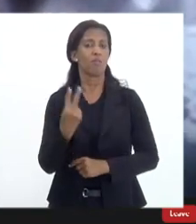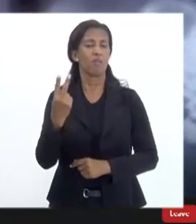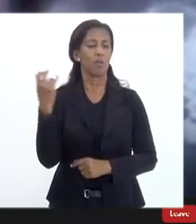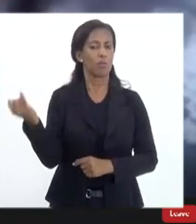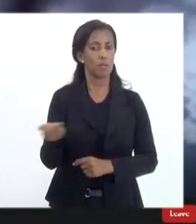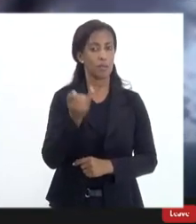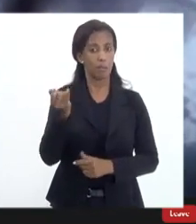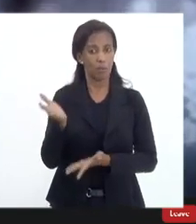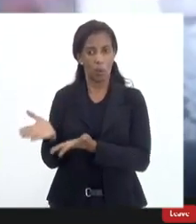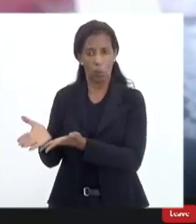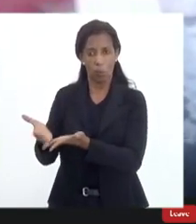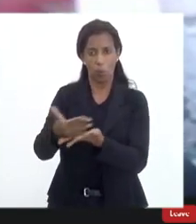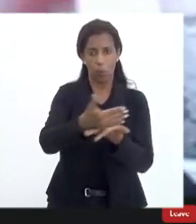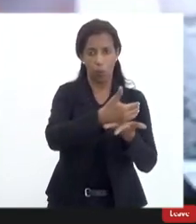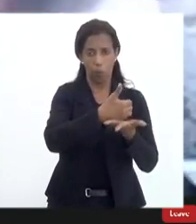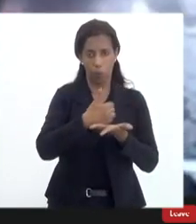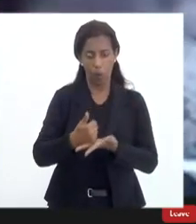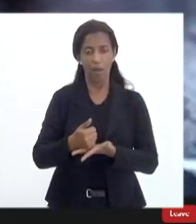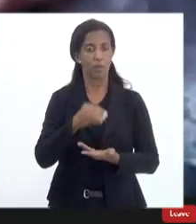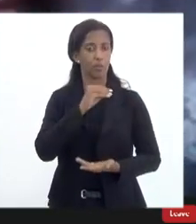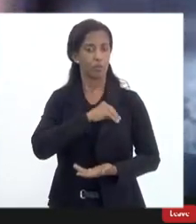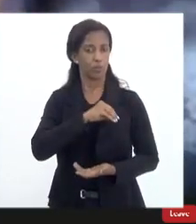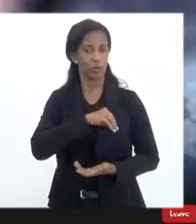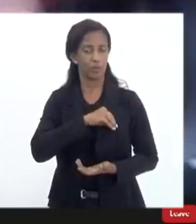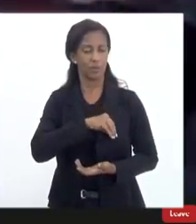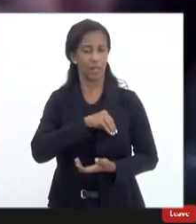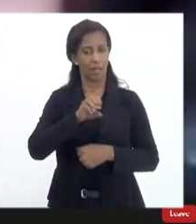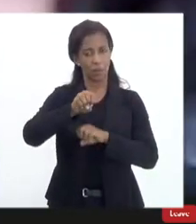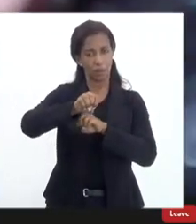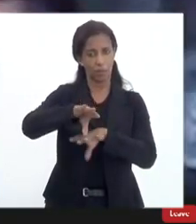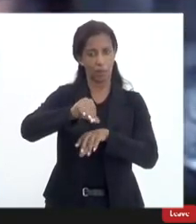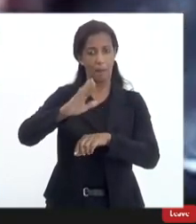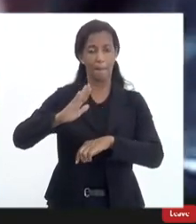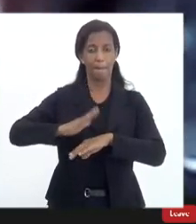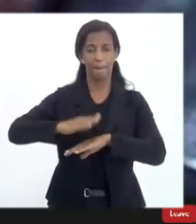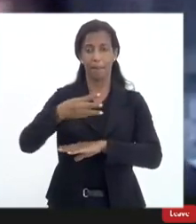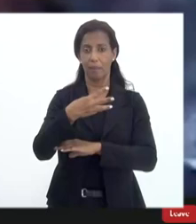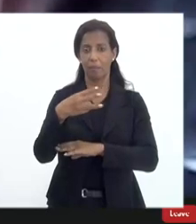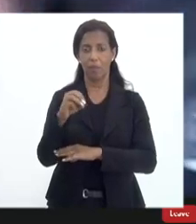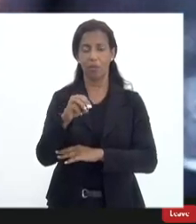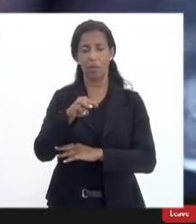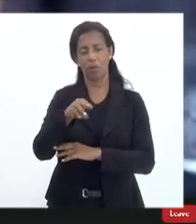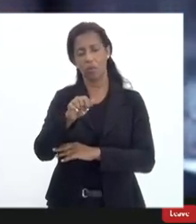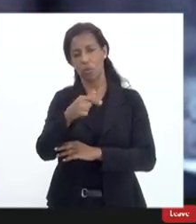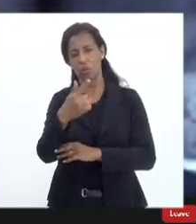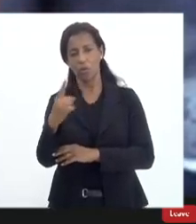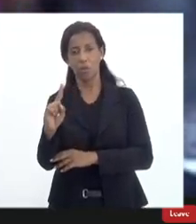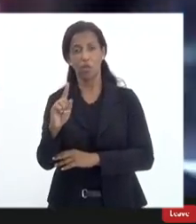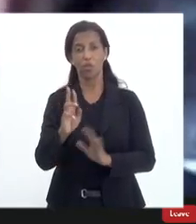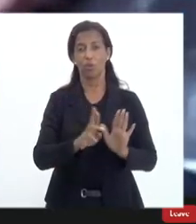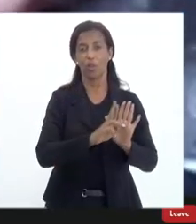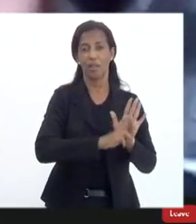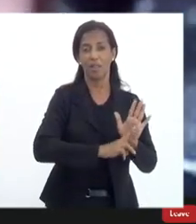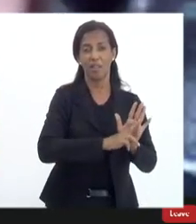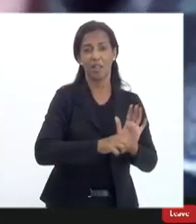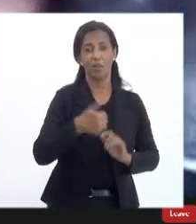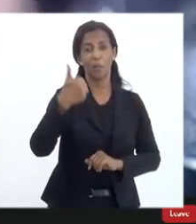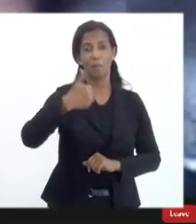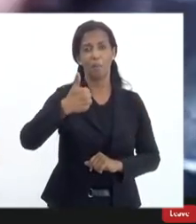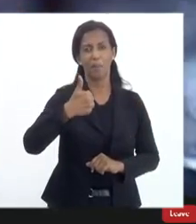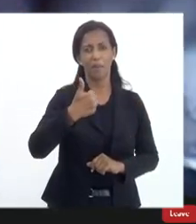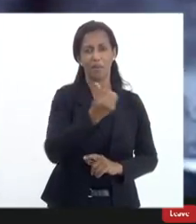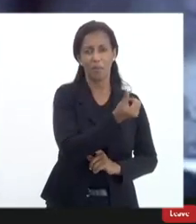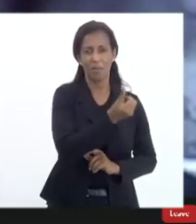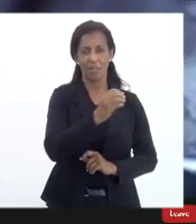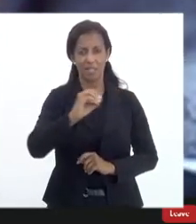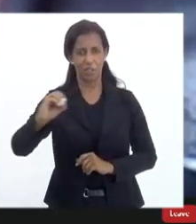importantes arrecadados do salário educação, como eu já me referi, são mais de 300 milhões só em receitas do primeiro semestre, e que o